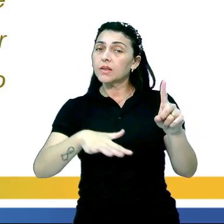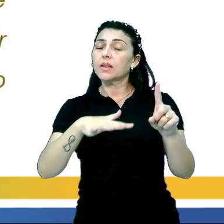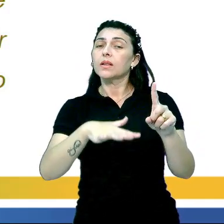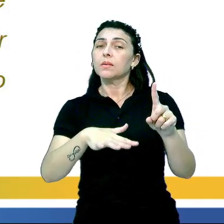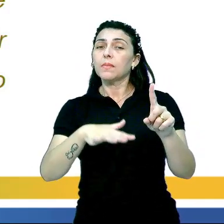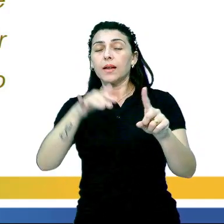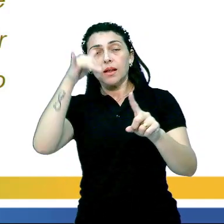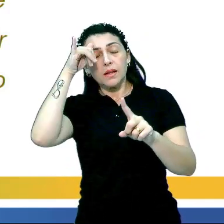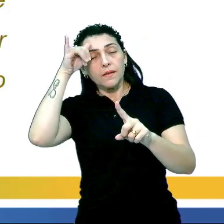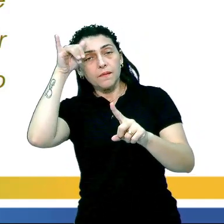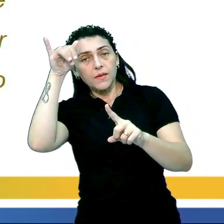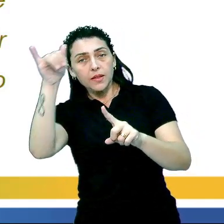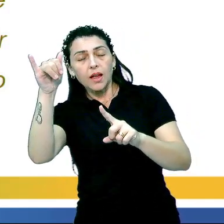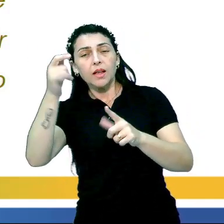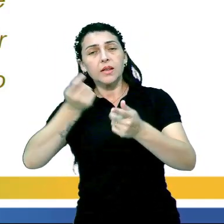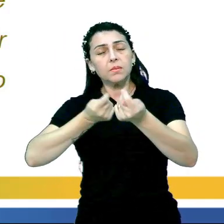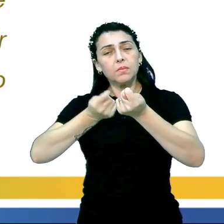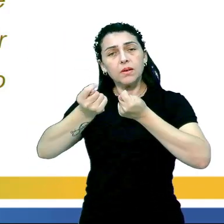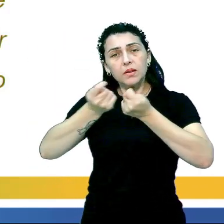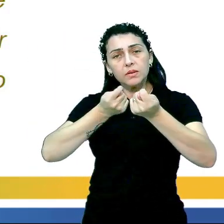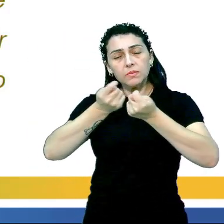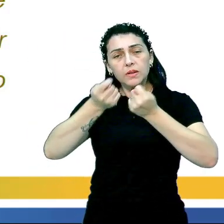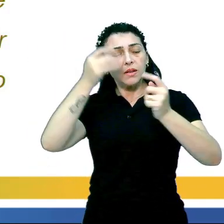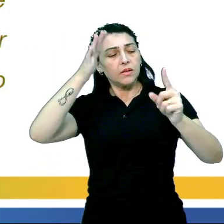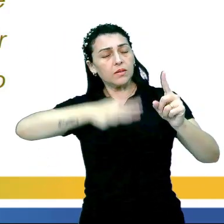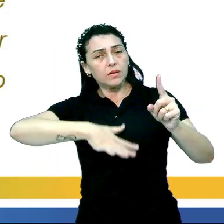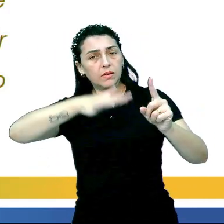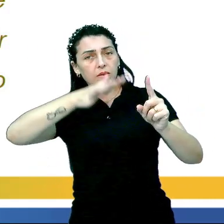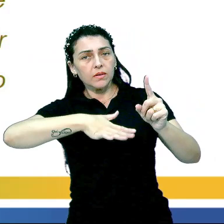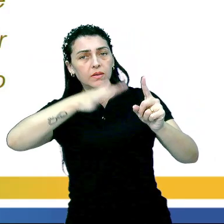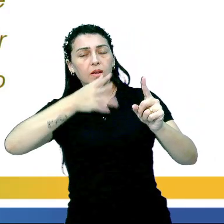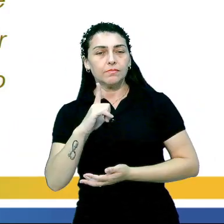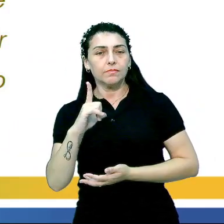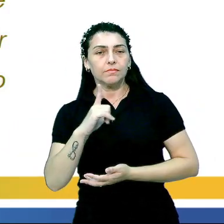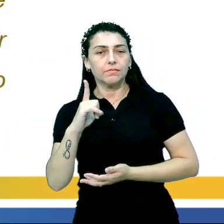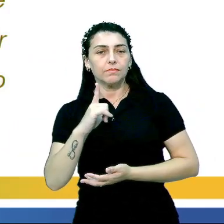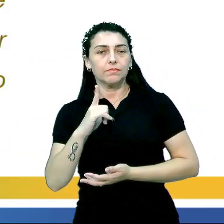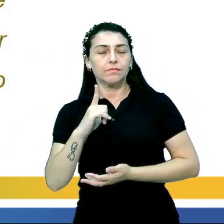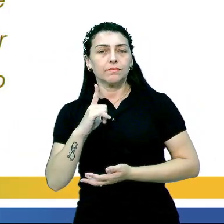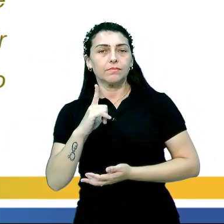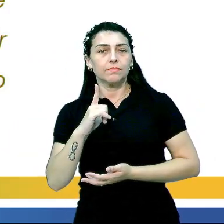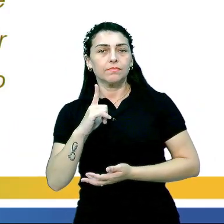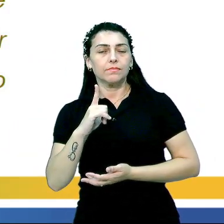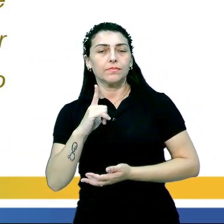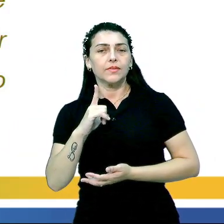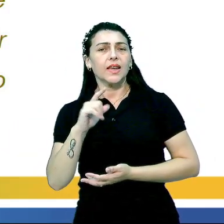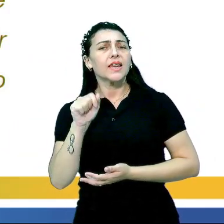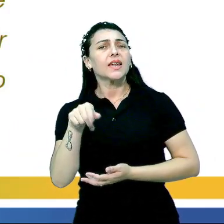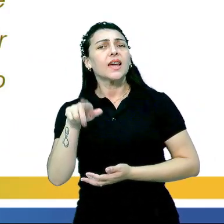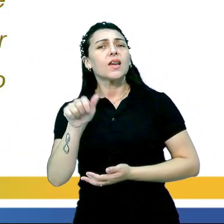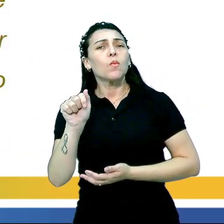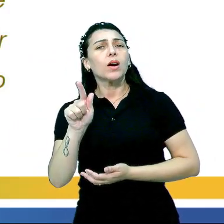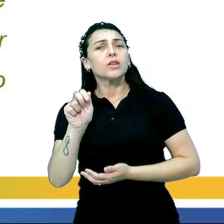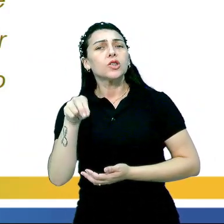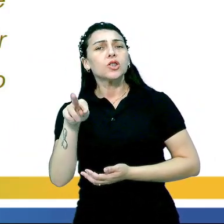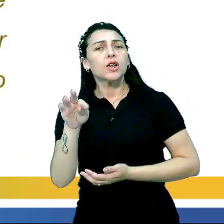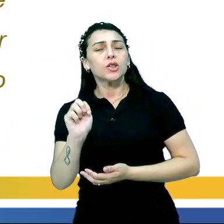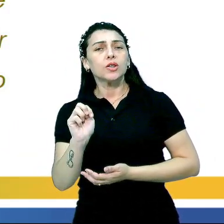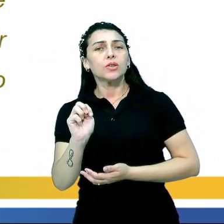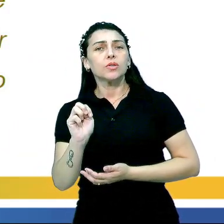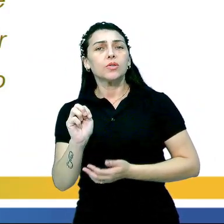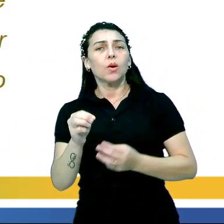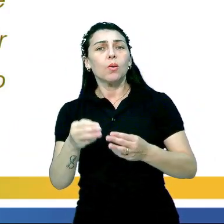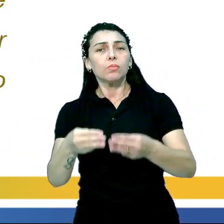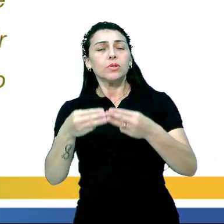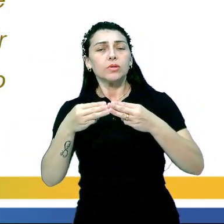Então, para combater essa manipulação, esse efeito, e aí eu continuo. os agentes. Quem são os agentes? O Ministério